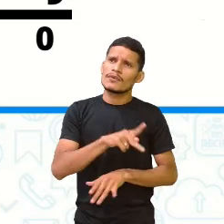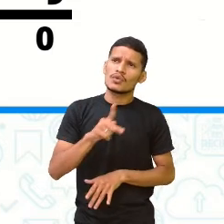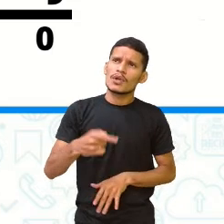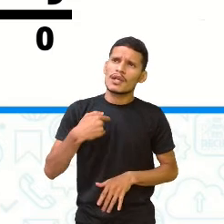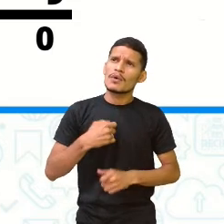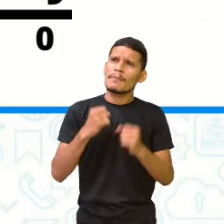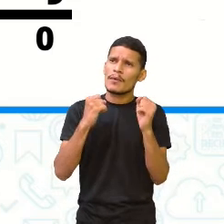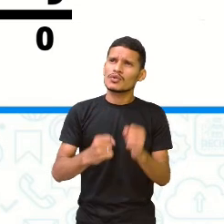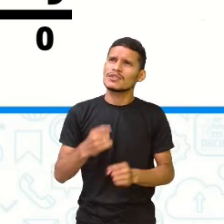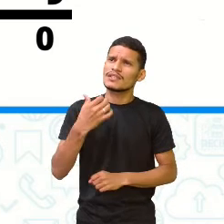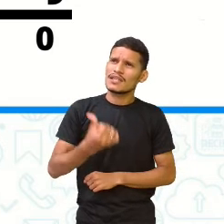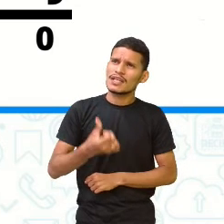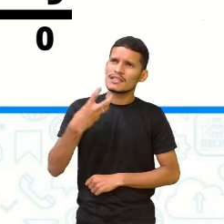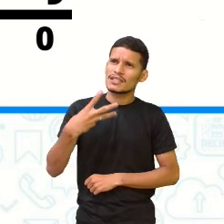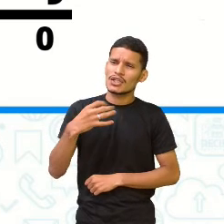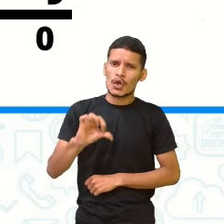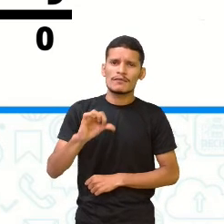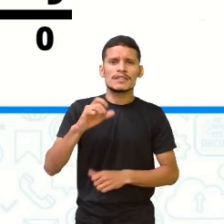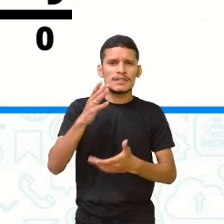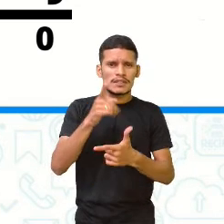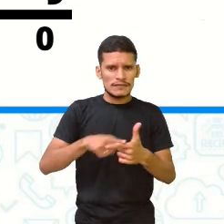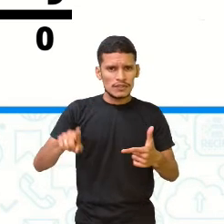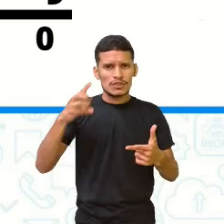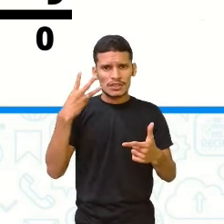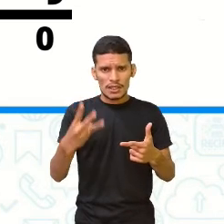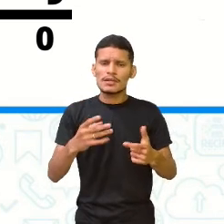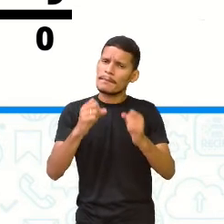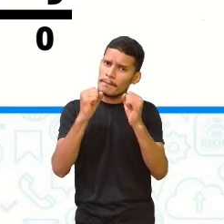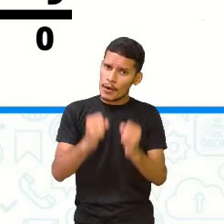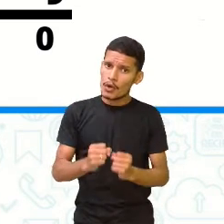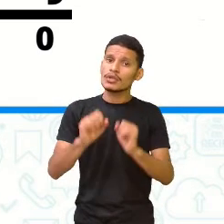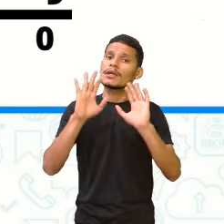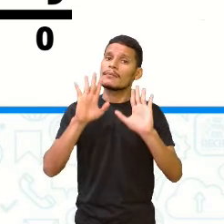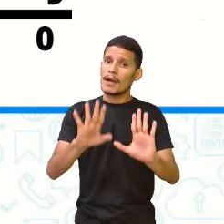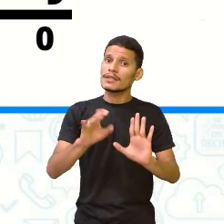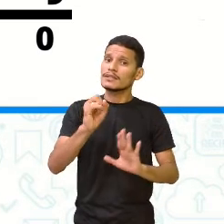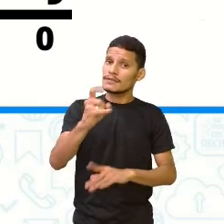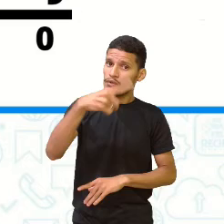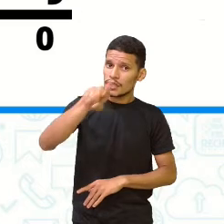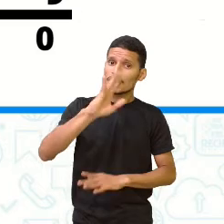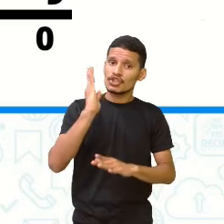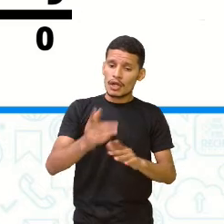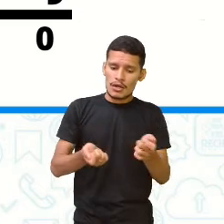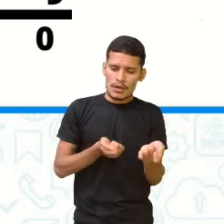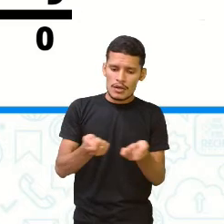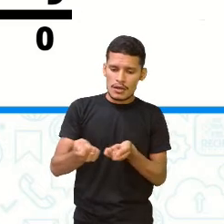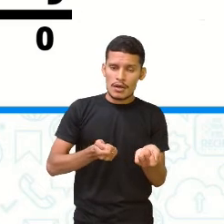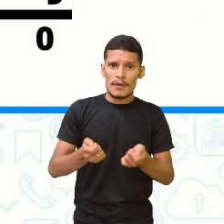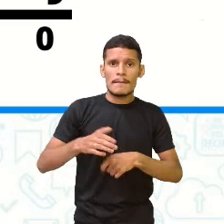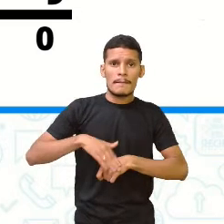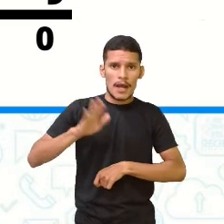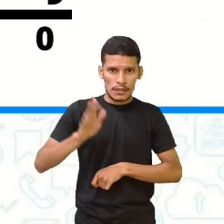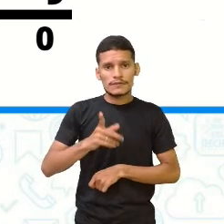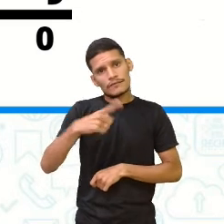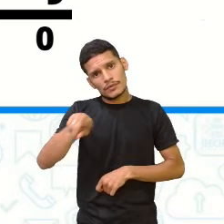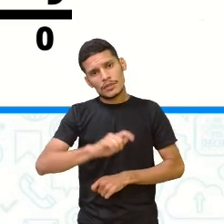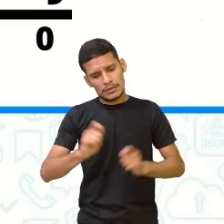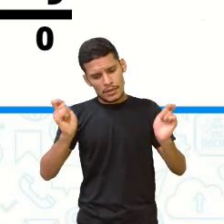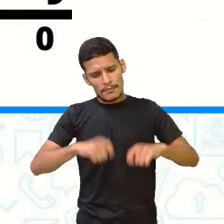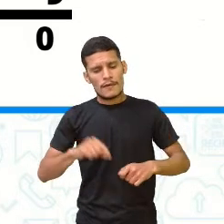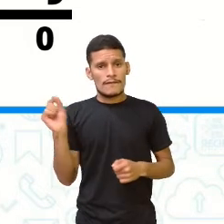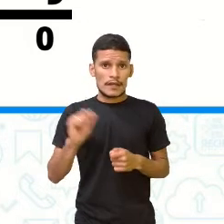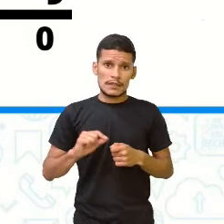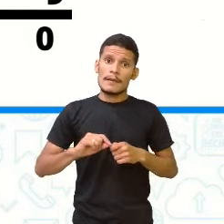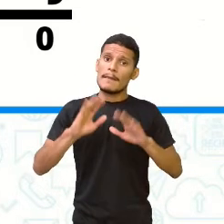esses 639 dividido por 3? Claro que pode. Se você já tem um domínio maior, você pode fazer. Mas